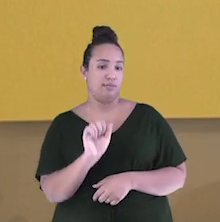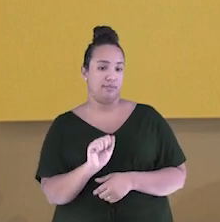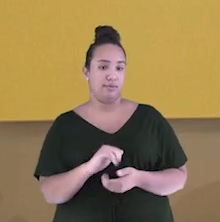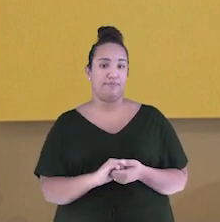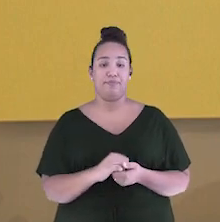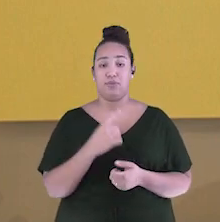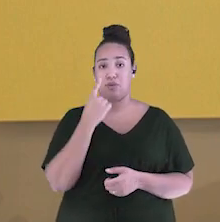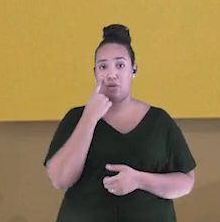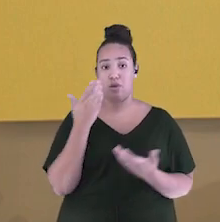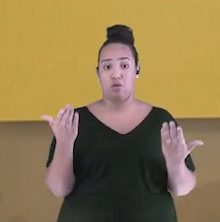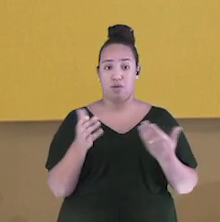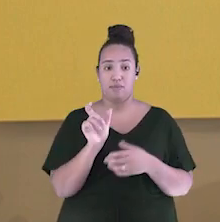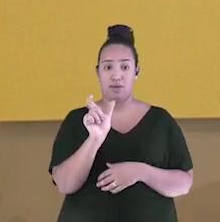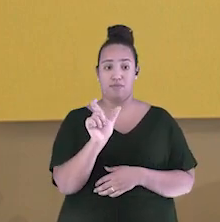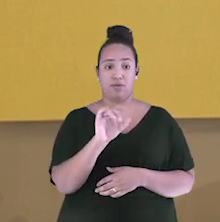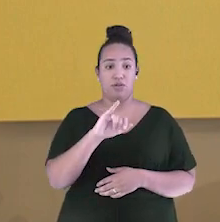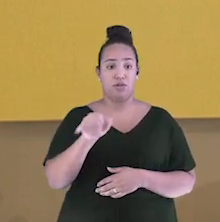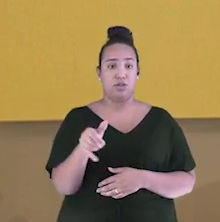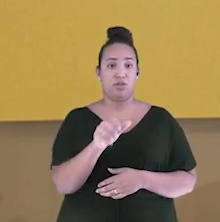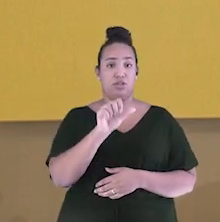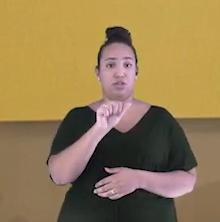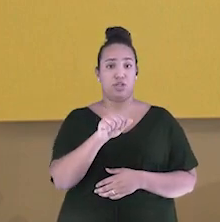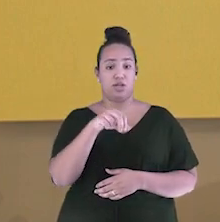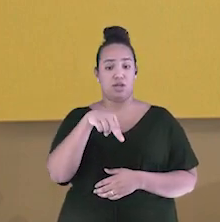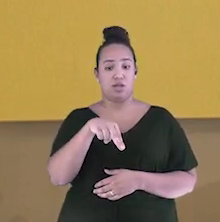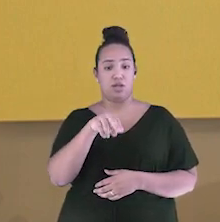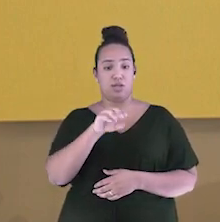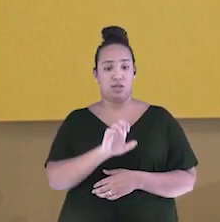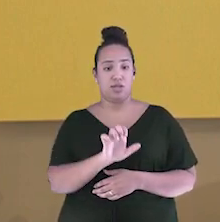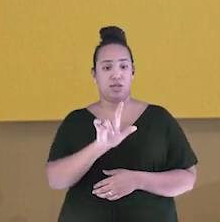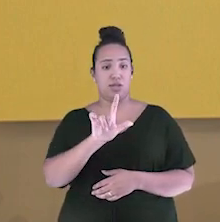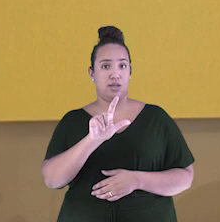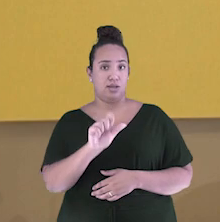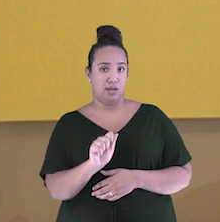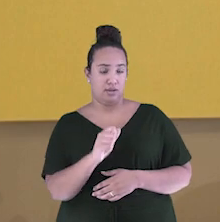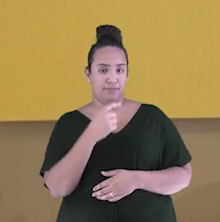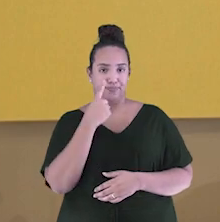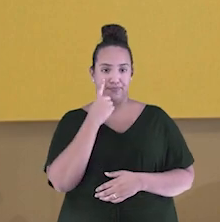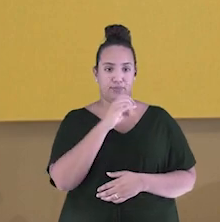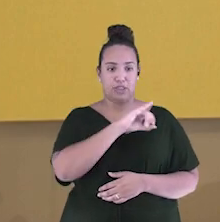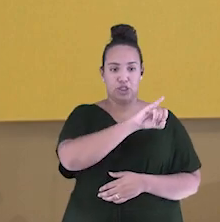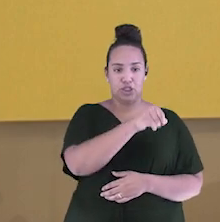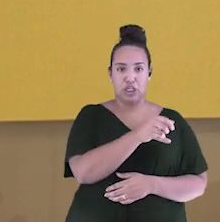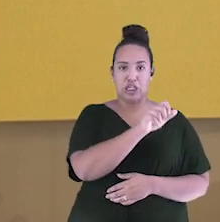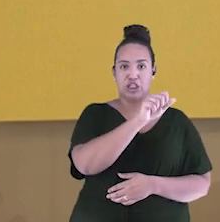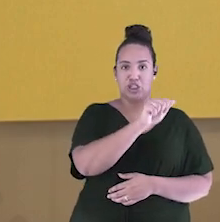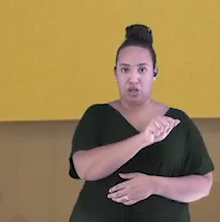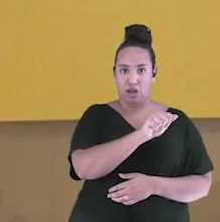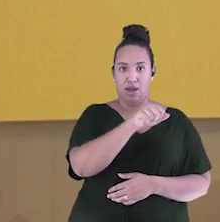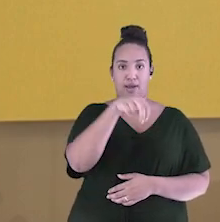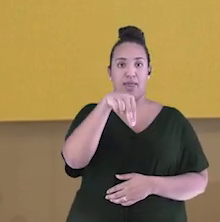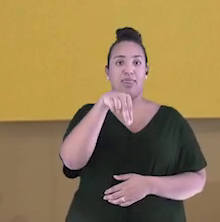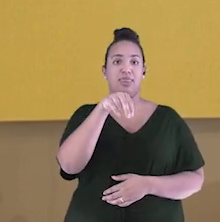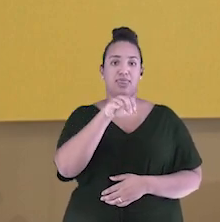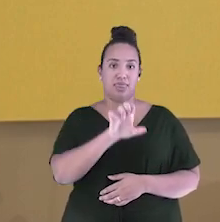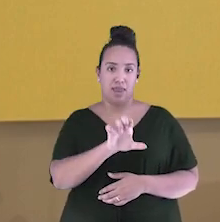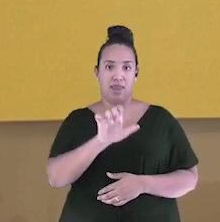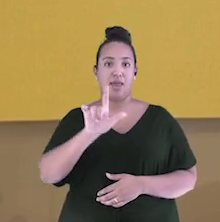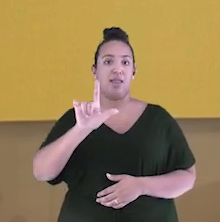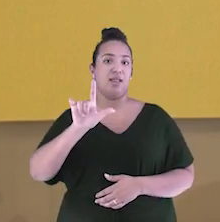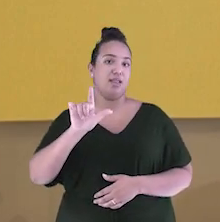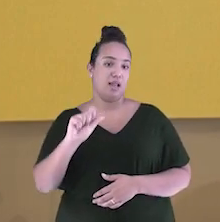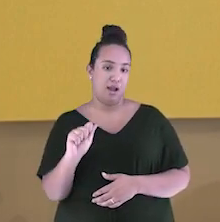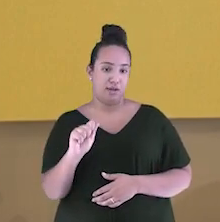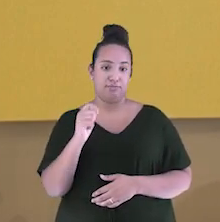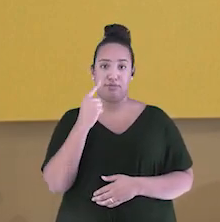palavra janela. Fazendo a separação silábica, nós temos já, né, lá. Ela